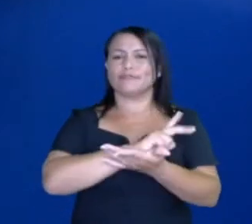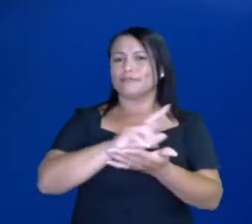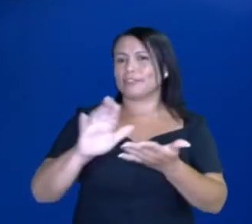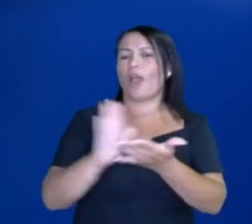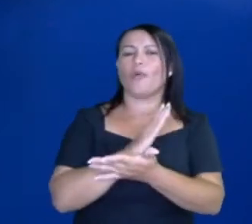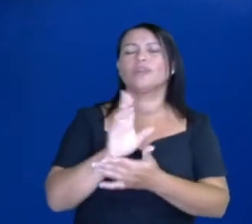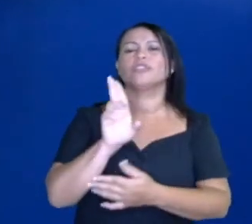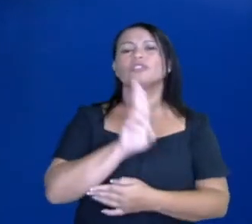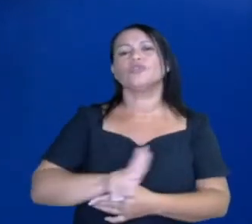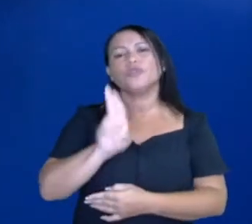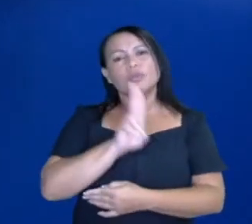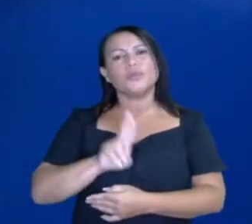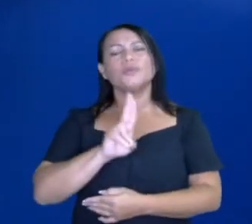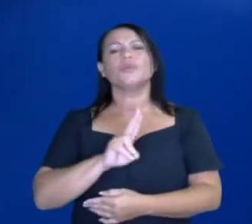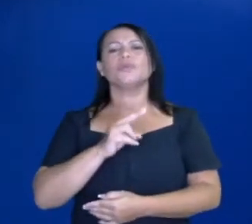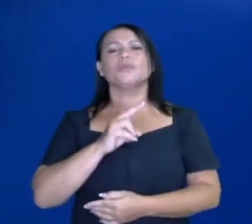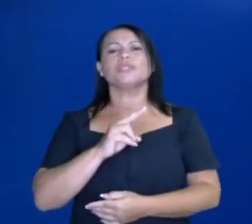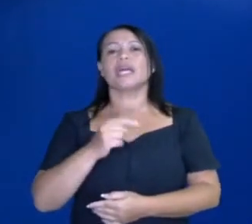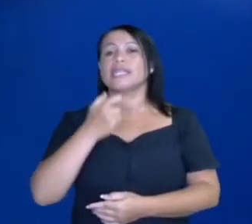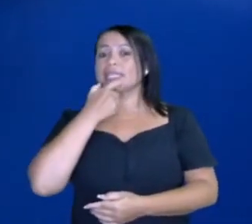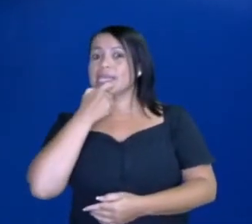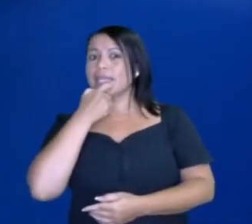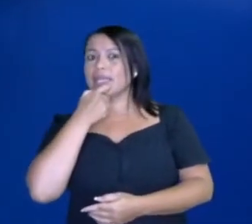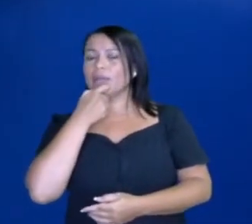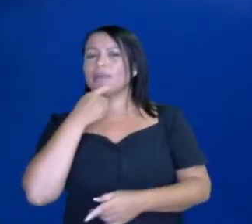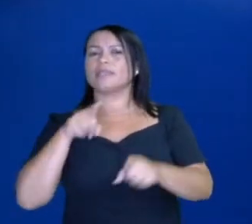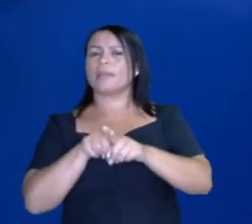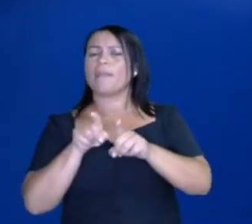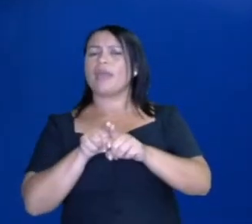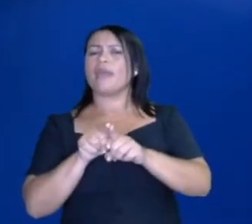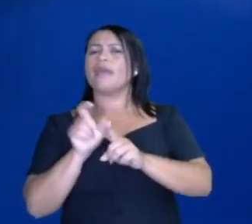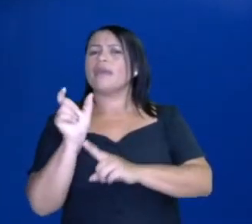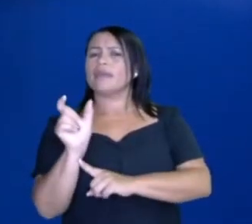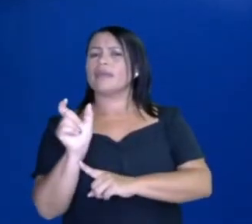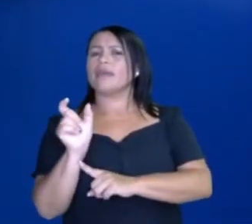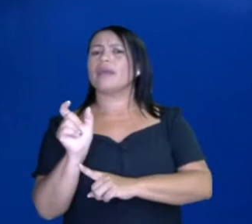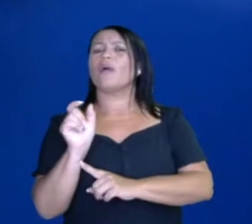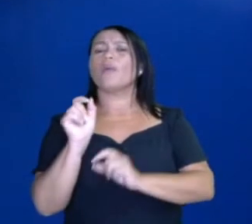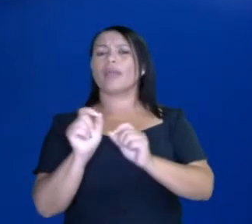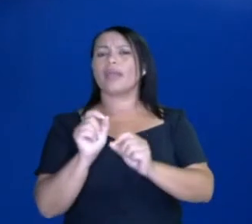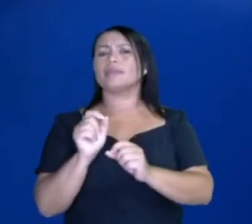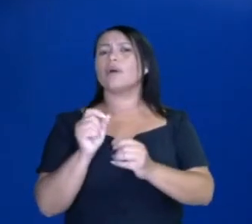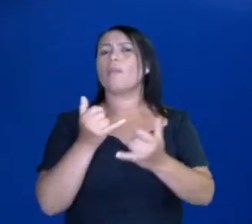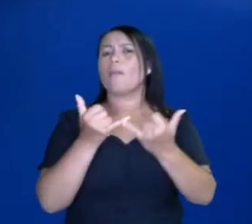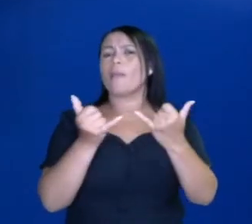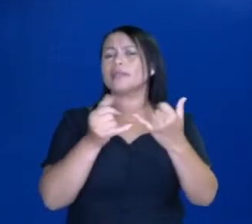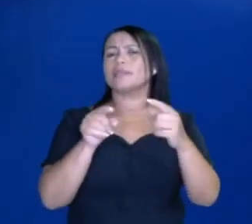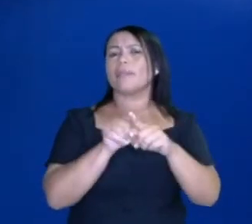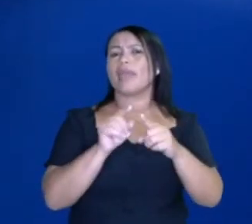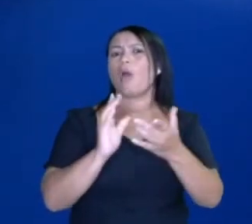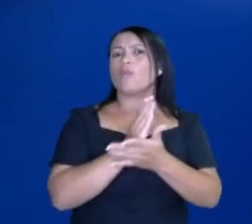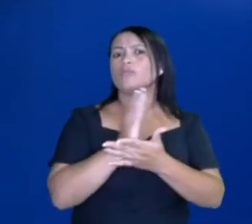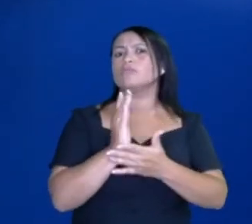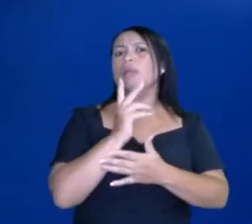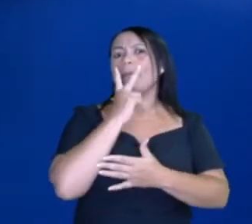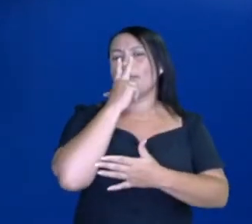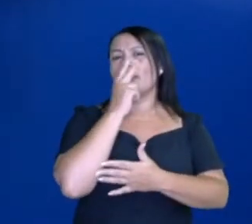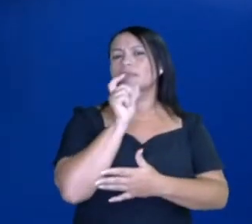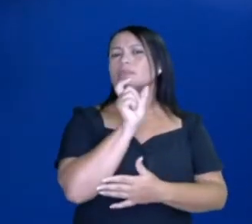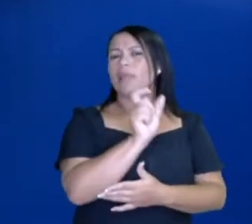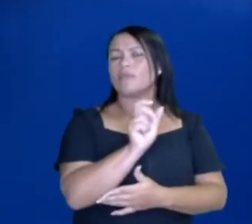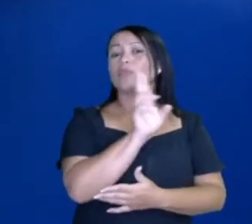que nós utilizamos na língua inglesa, né, palavras estrangeiras, são chamadas palavras cristais quando